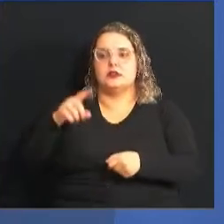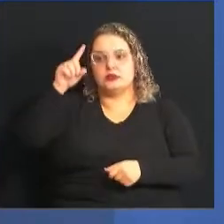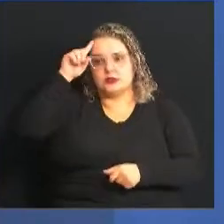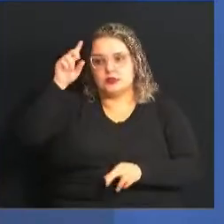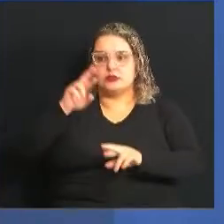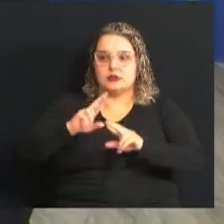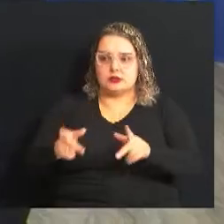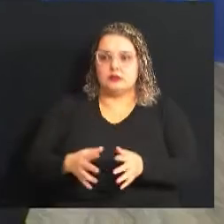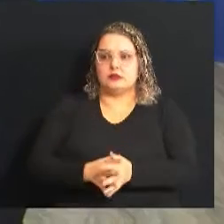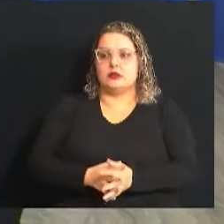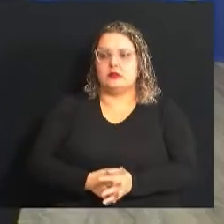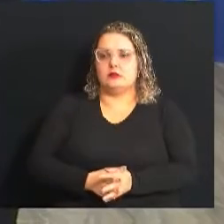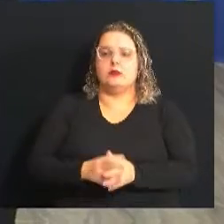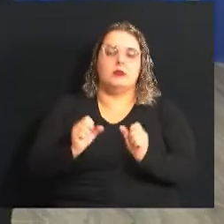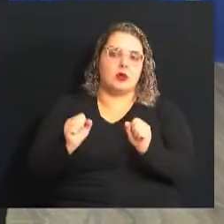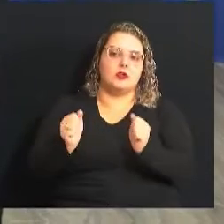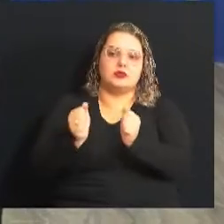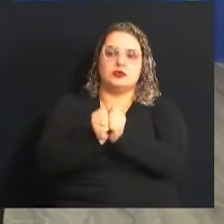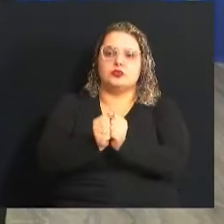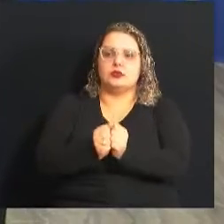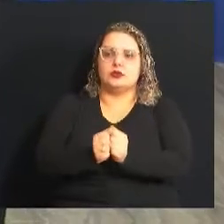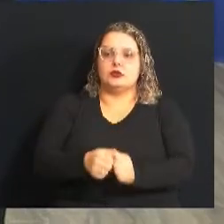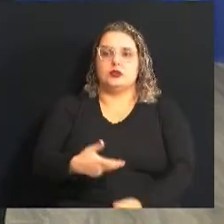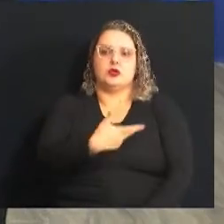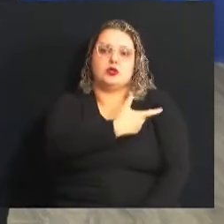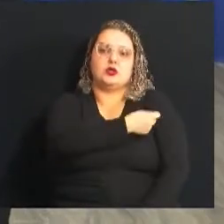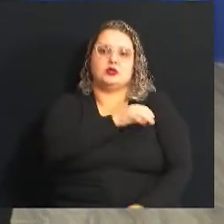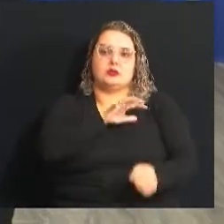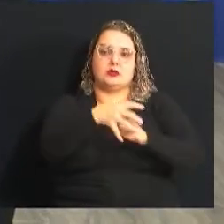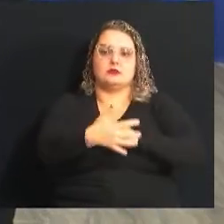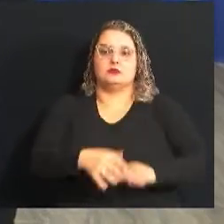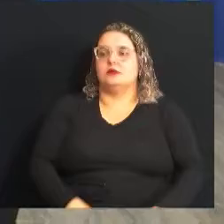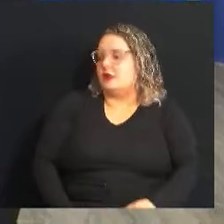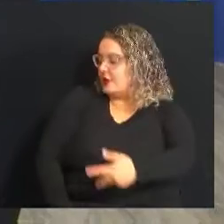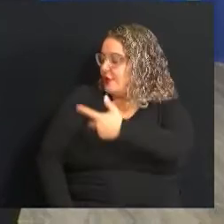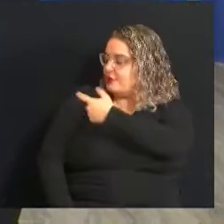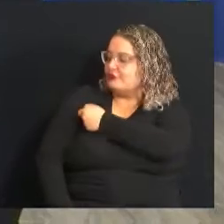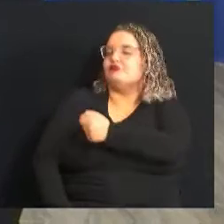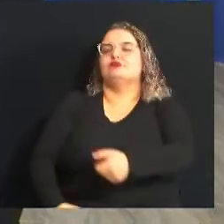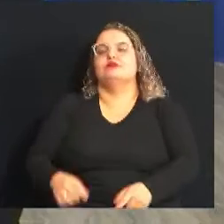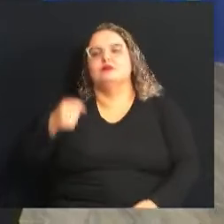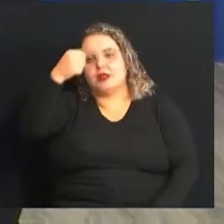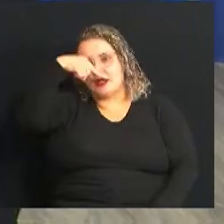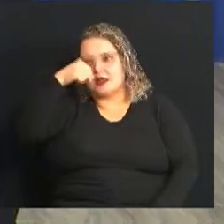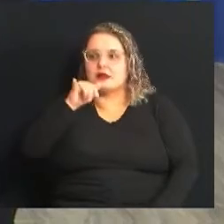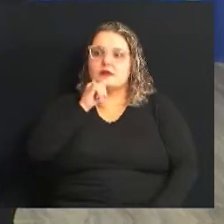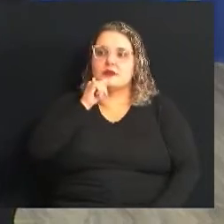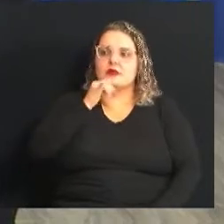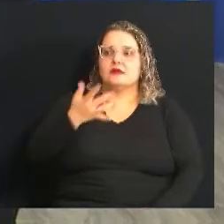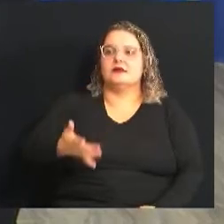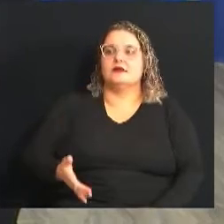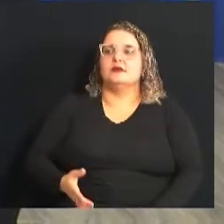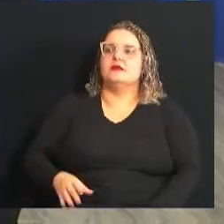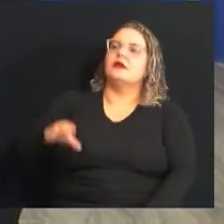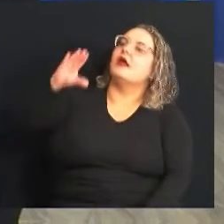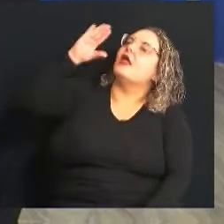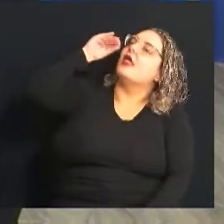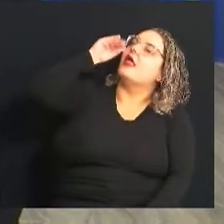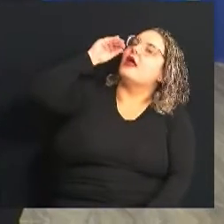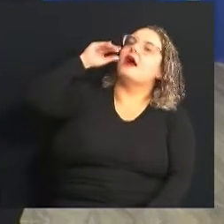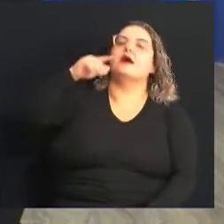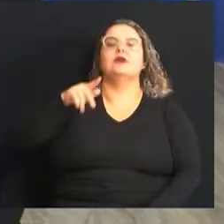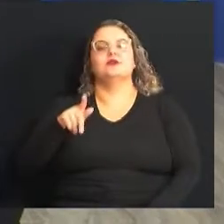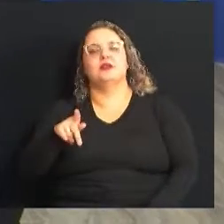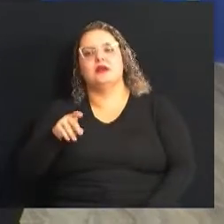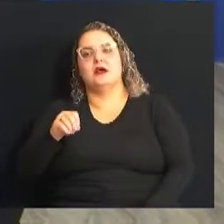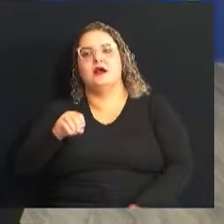outra. Exatamente. Braço direito da Covid-19, braço esquerdo da gripe, por exemplo, e atualize aí. A gotinha da polio. A gotinha